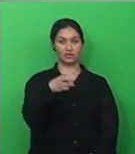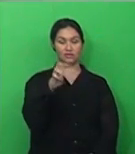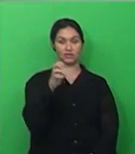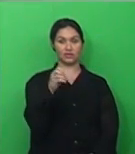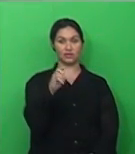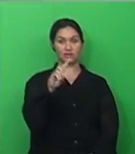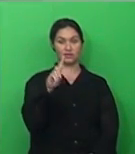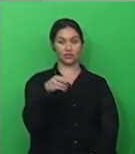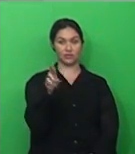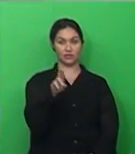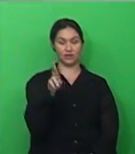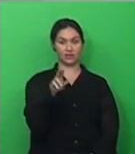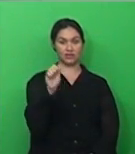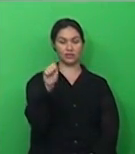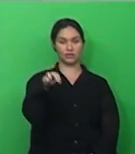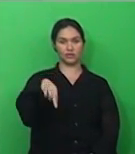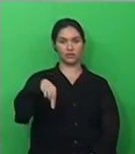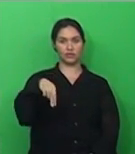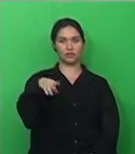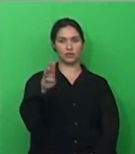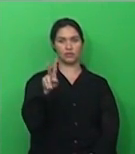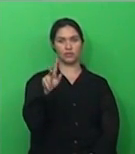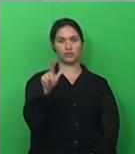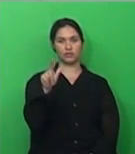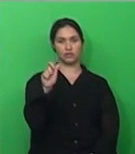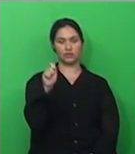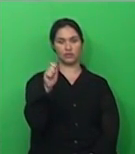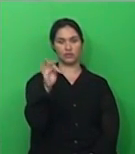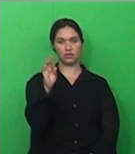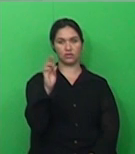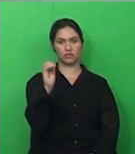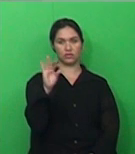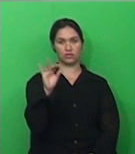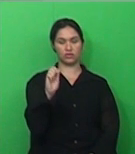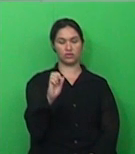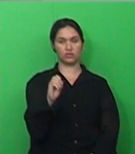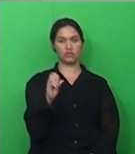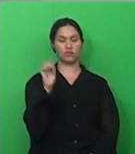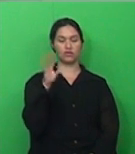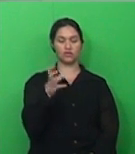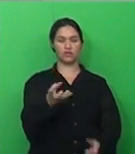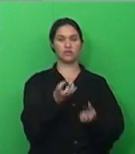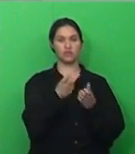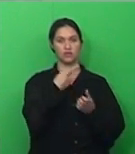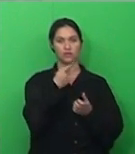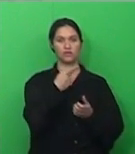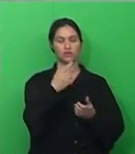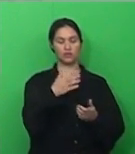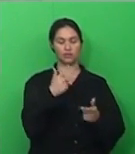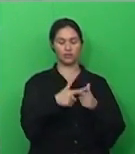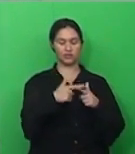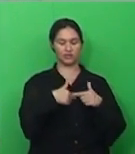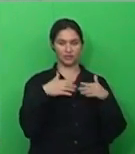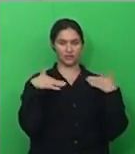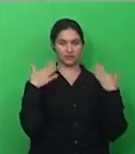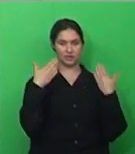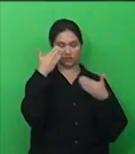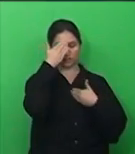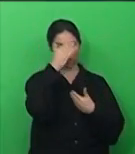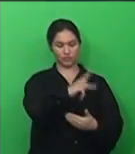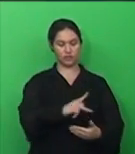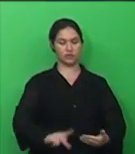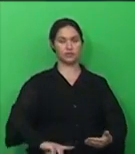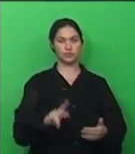ferida, permitindo que ele continuasse os trabalhos. Então, é isso que eu gostaria de registrar. É com uma alegria muito grande que eu faço esse registro. Muito obrigado, senhor